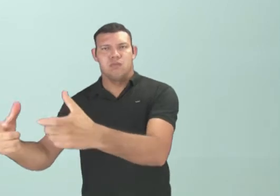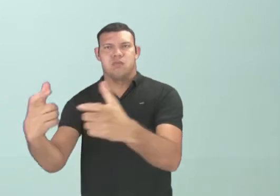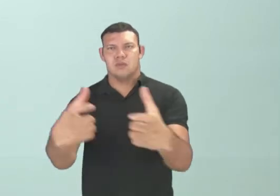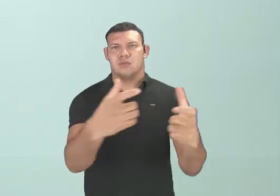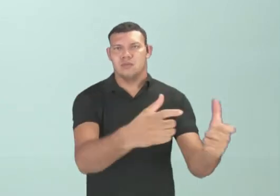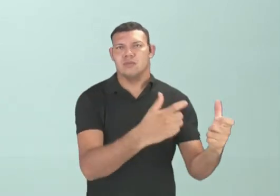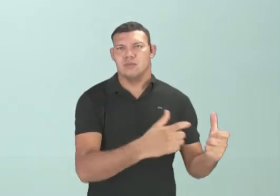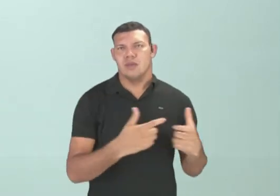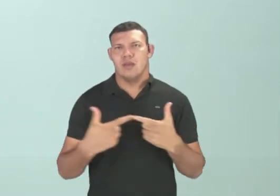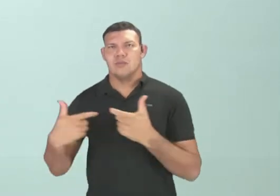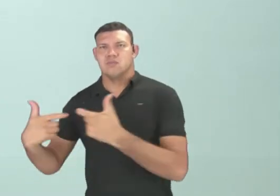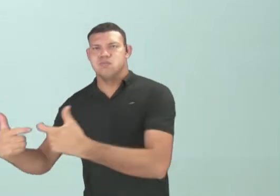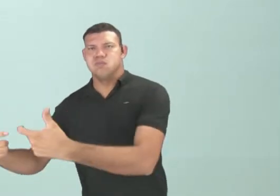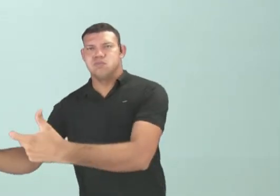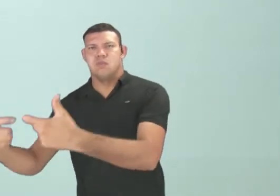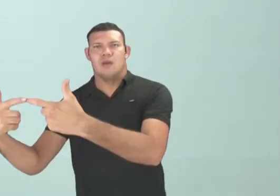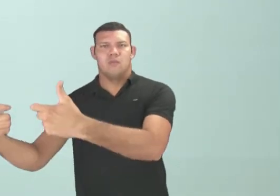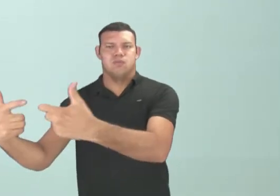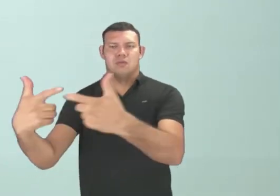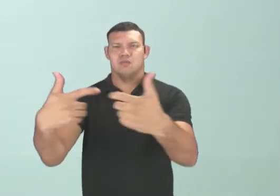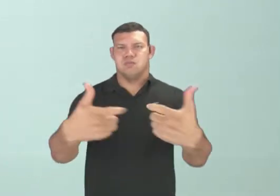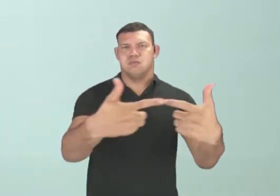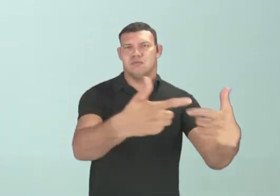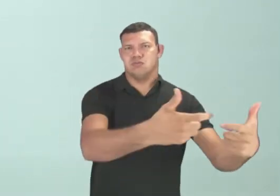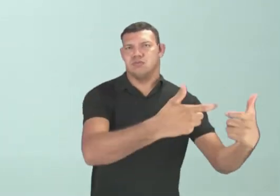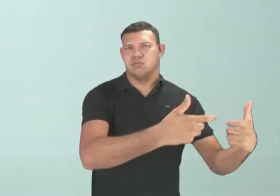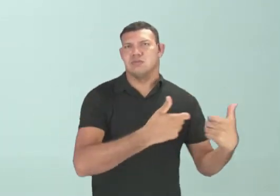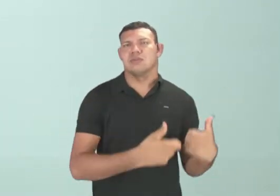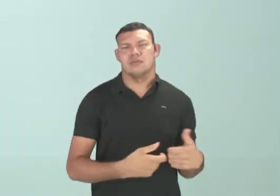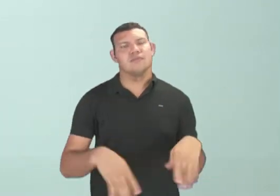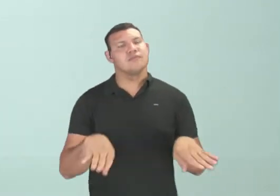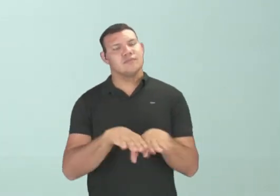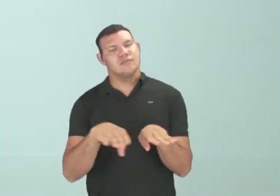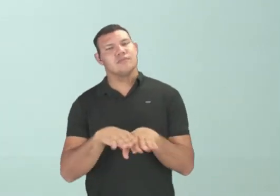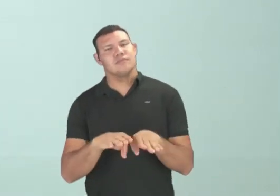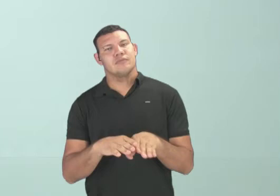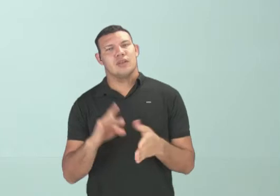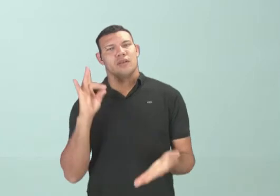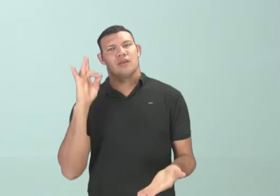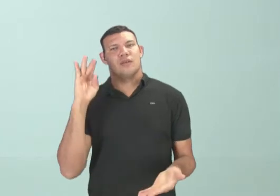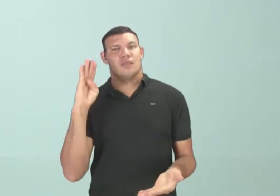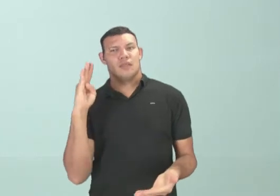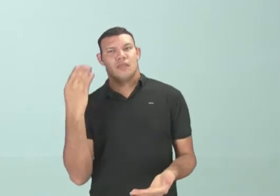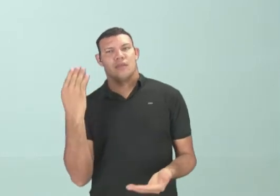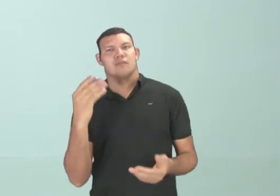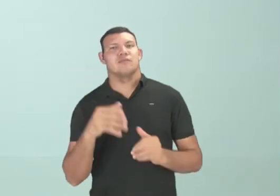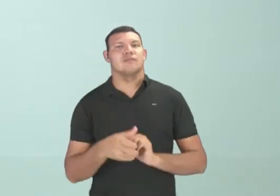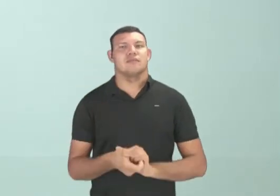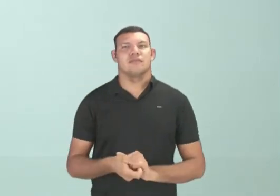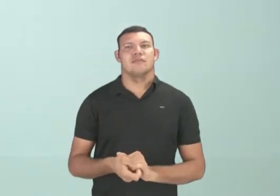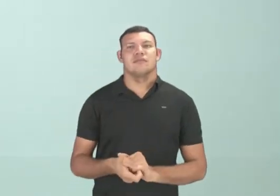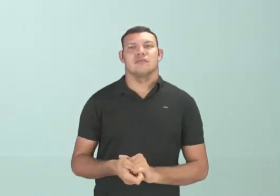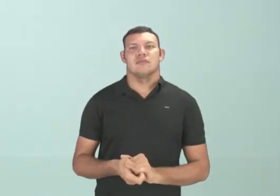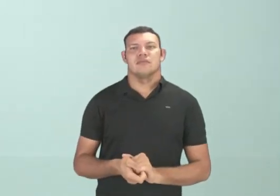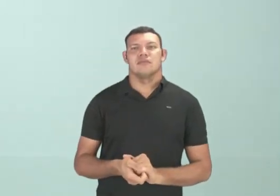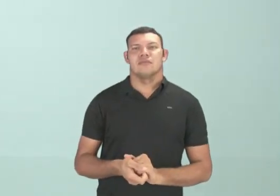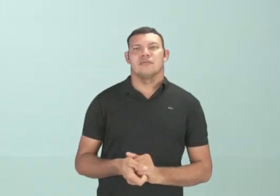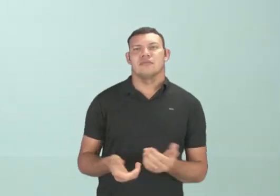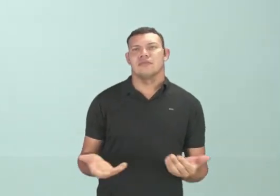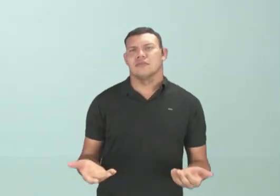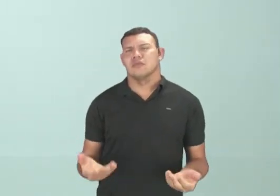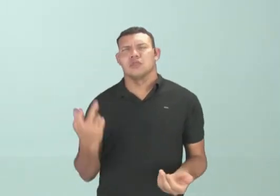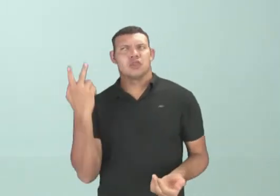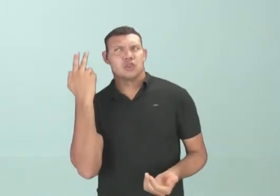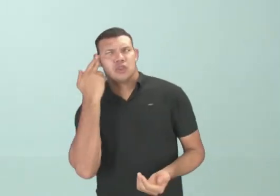esse assunto, assim também como ela vai tratar sobre a ficção. Então eles vão partir tanto ali do que é